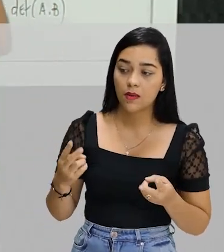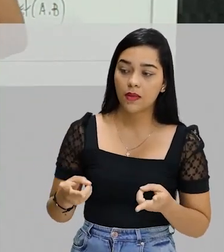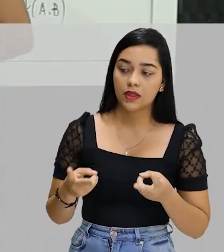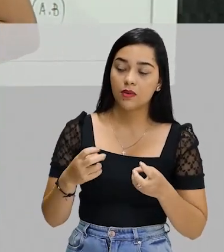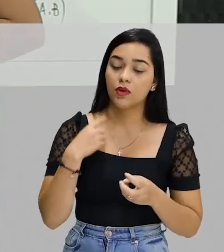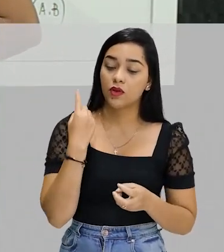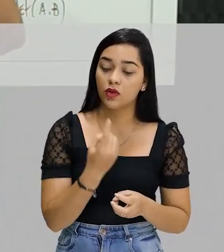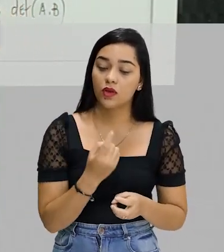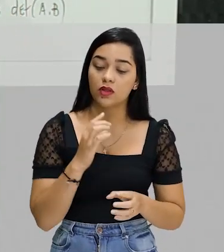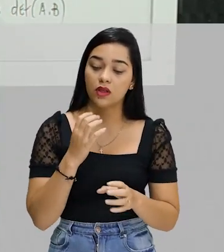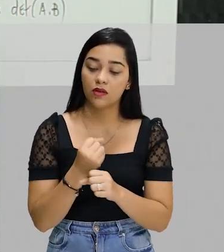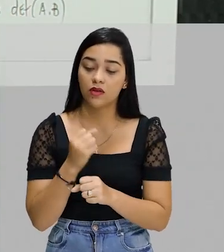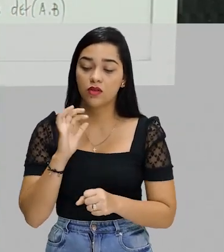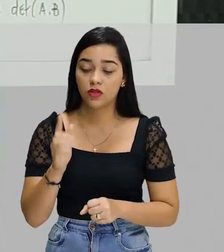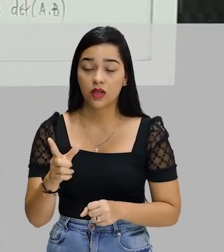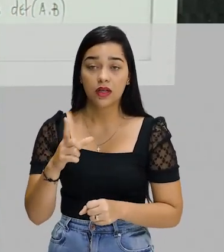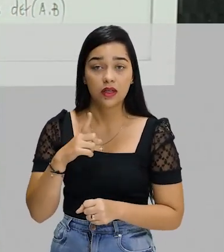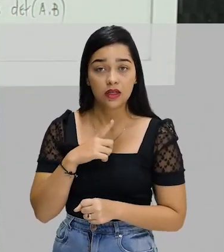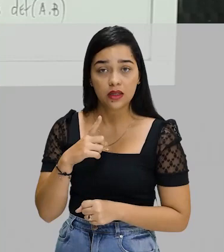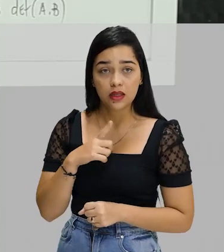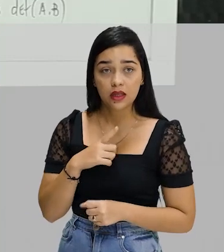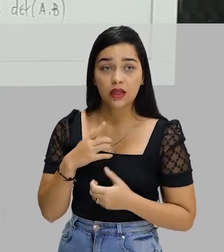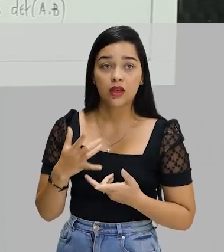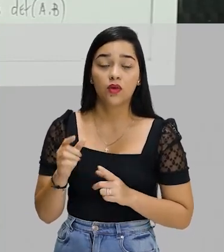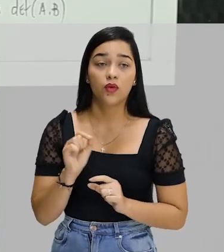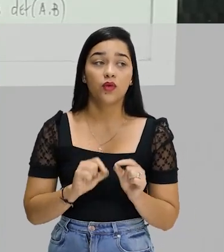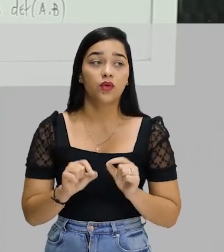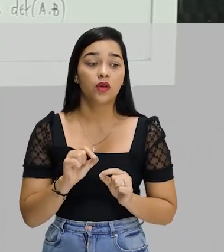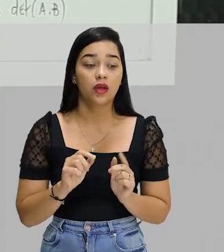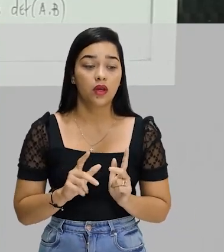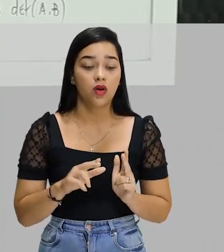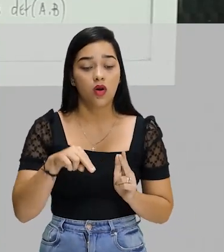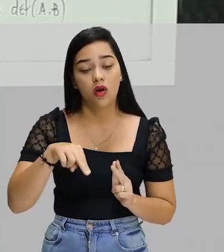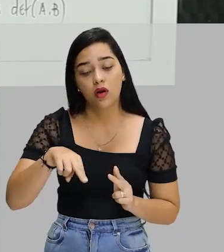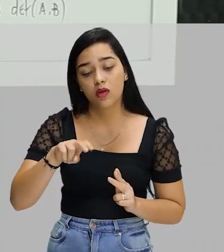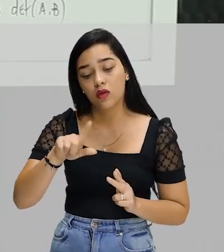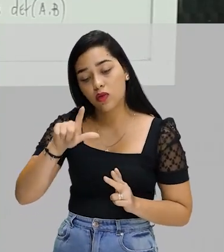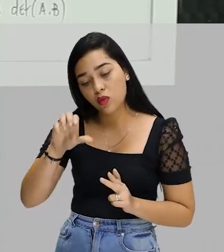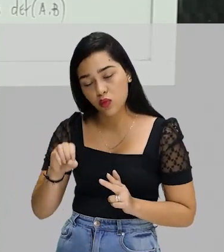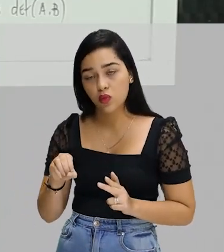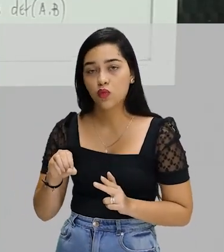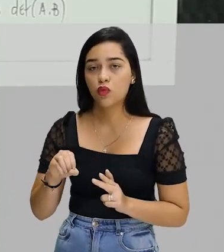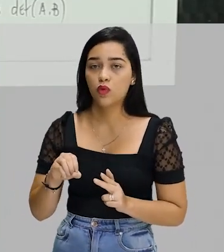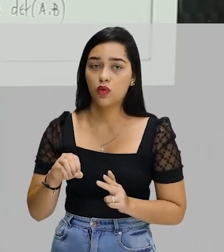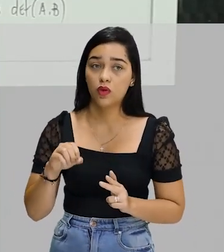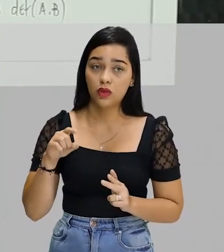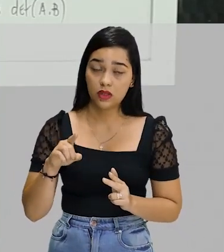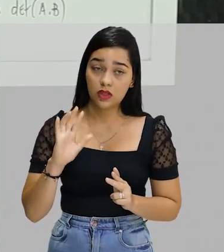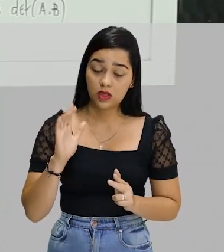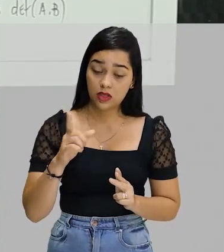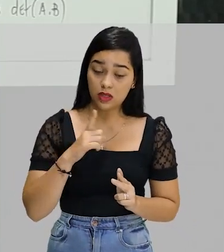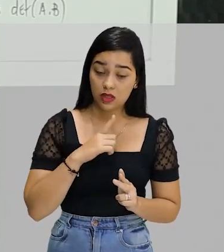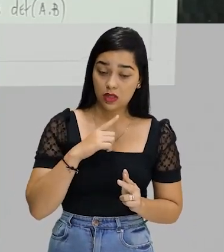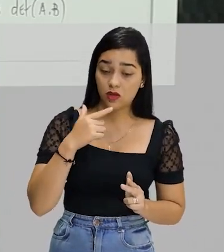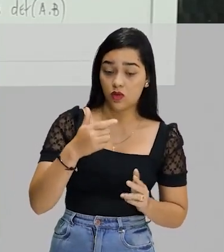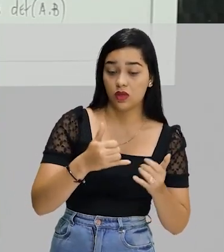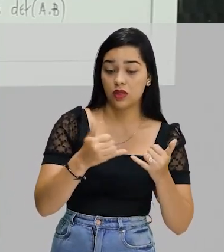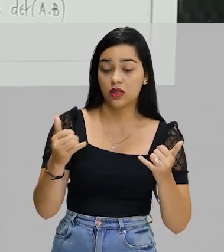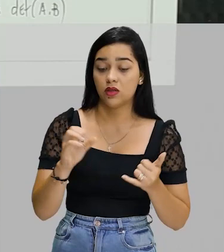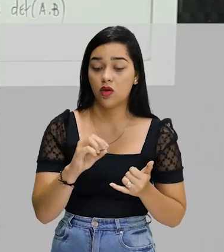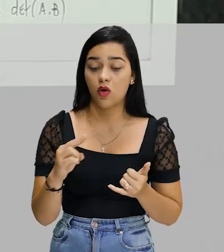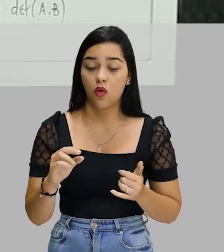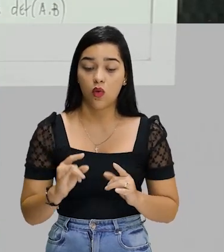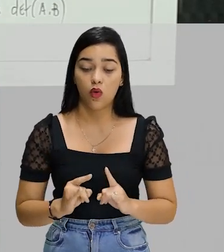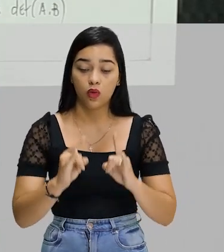gente revisou aqui os casos, né, onde o determinante é nulo. Tá? Onde se você tiver duas linhas ou